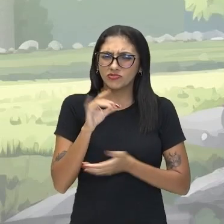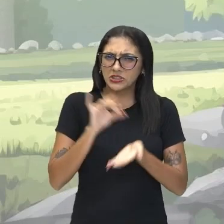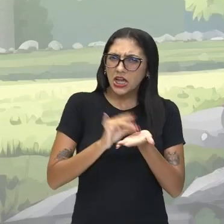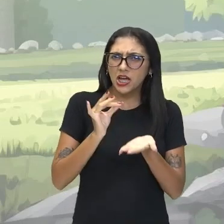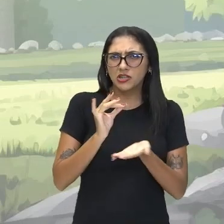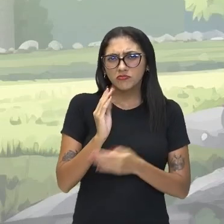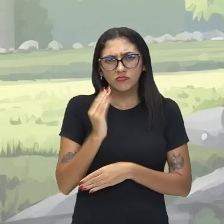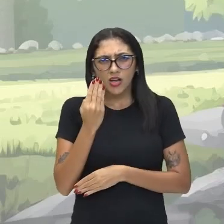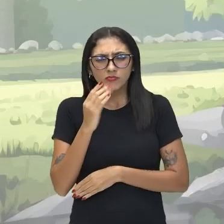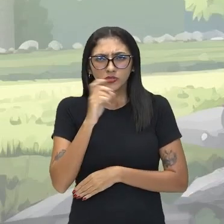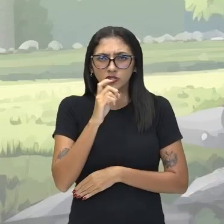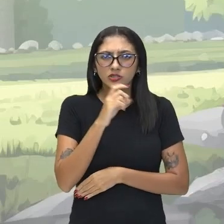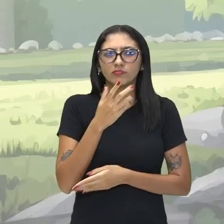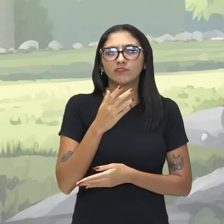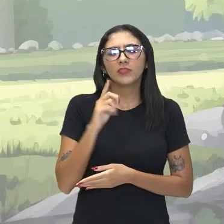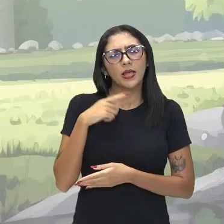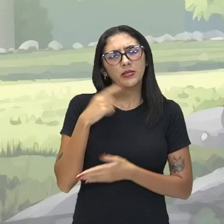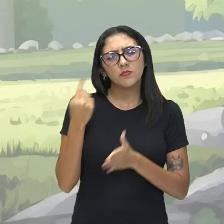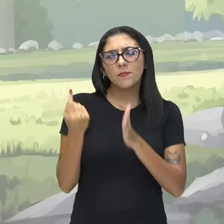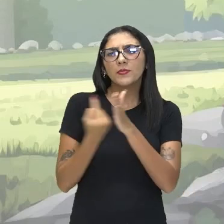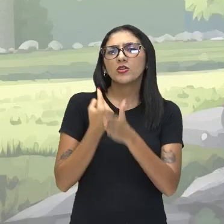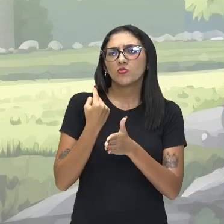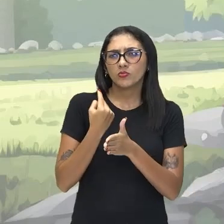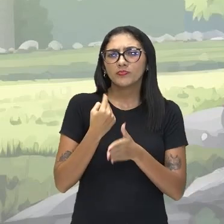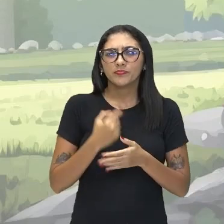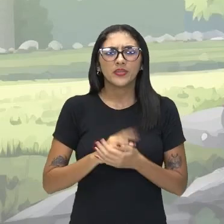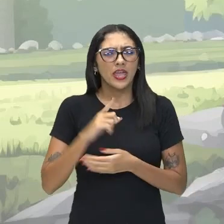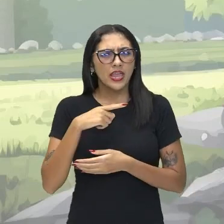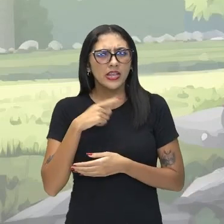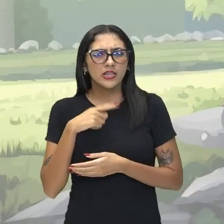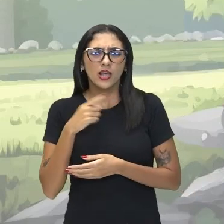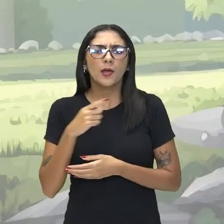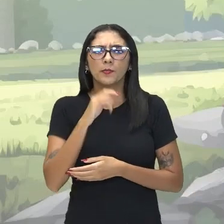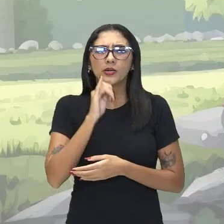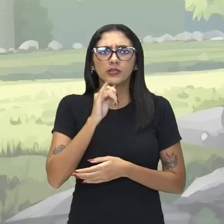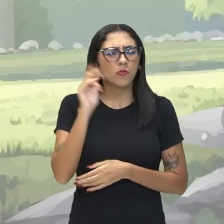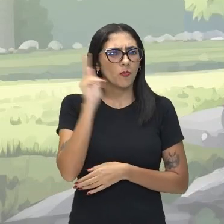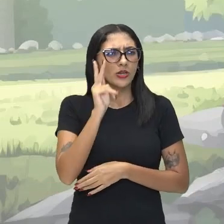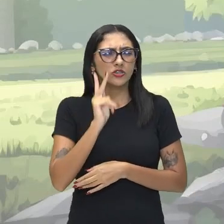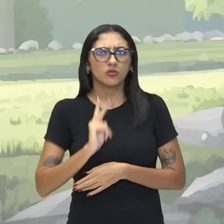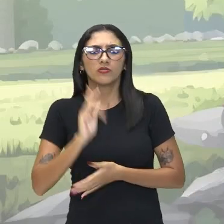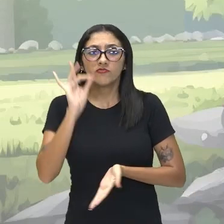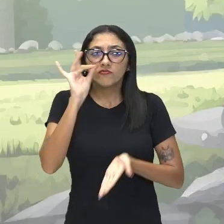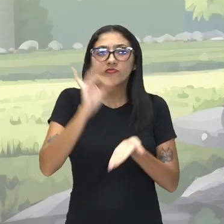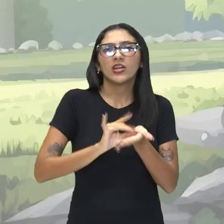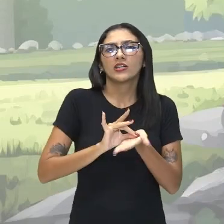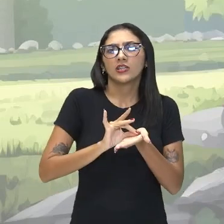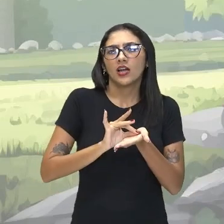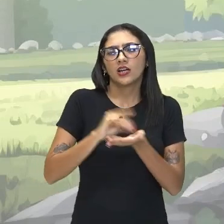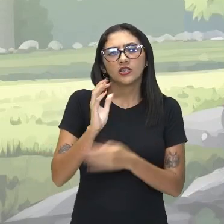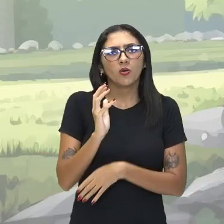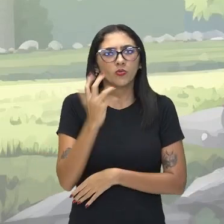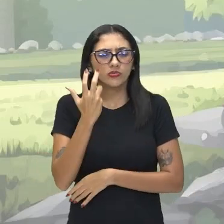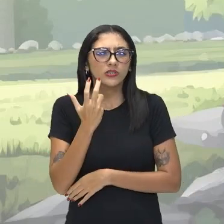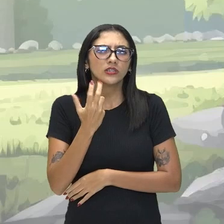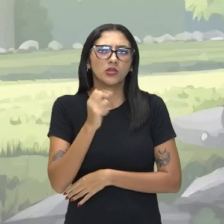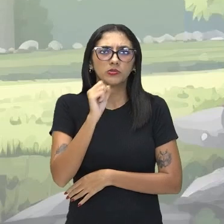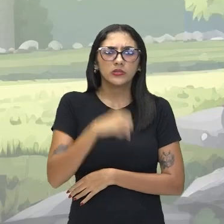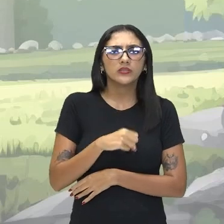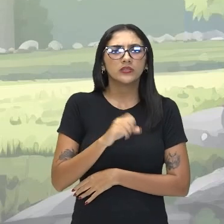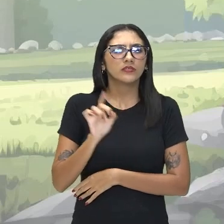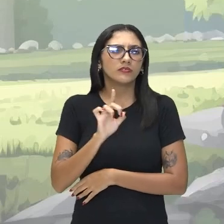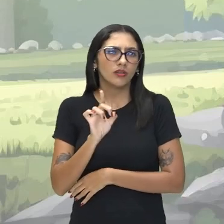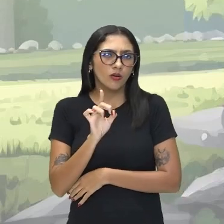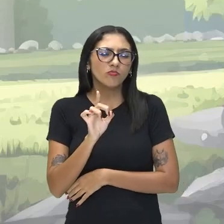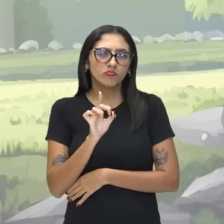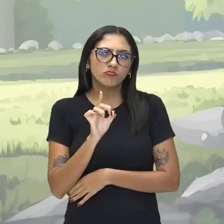tem aí essa indagação. Ele é um relato realmente do que aconteceu? Ele é alguma coisa verdadeira ou ele é